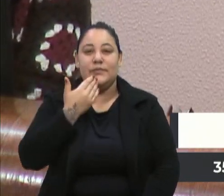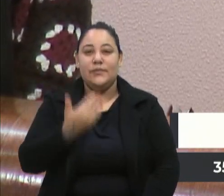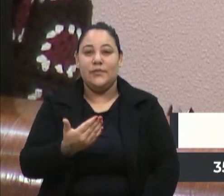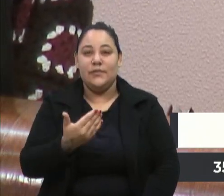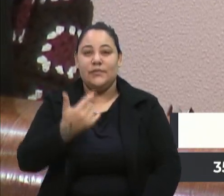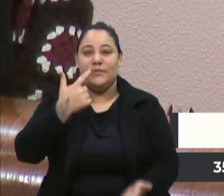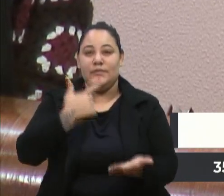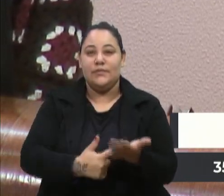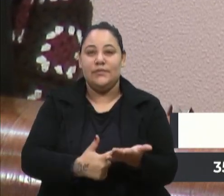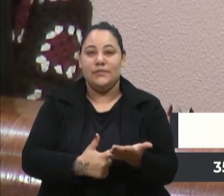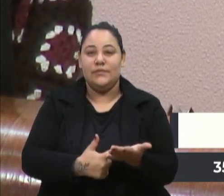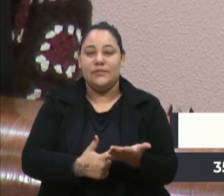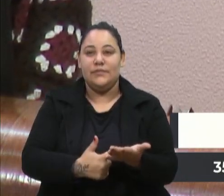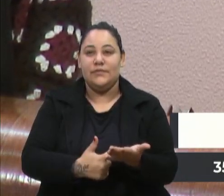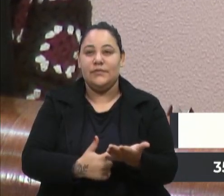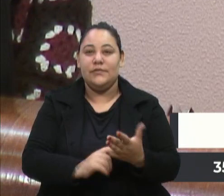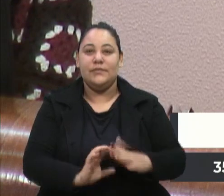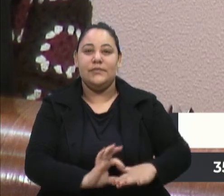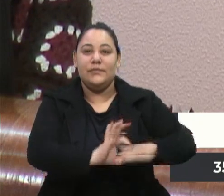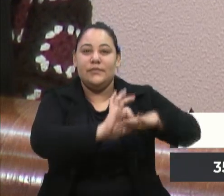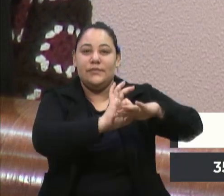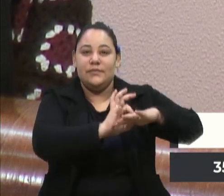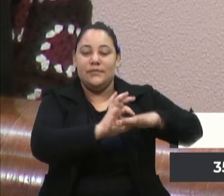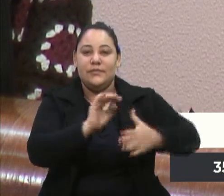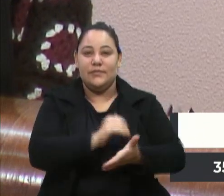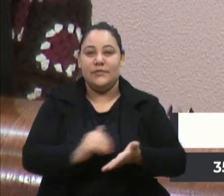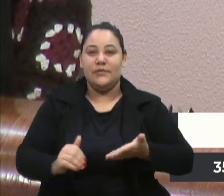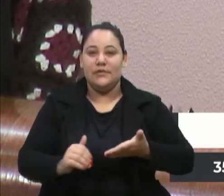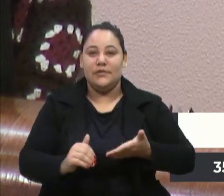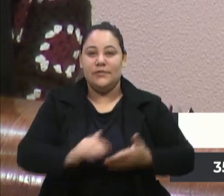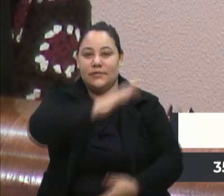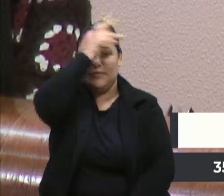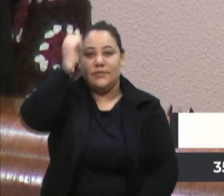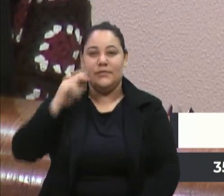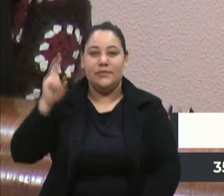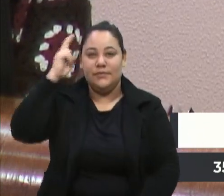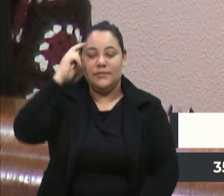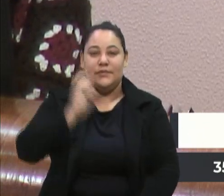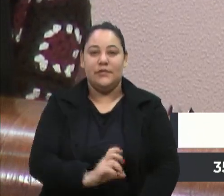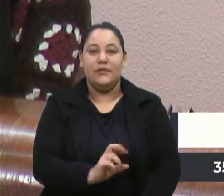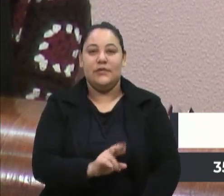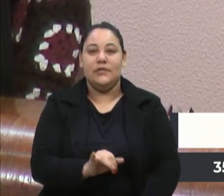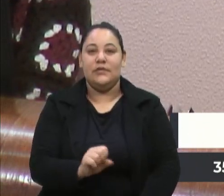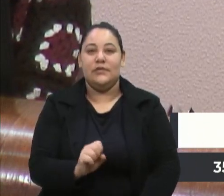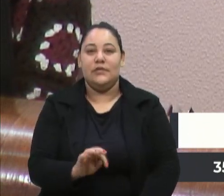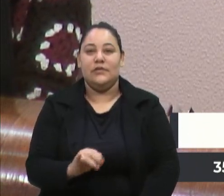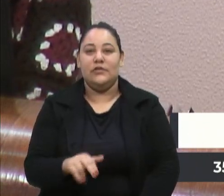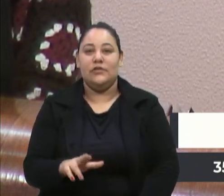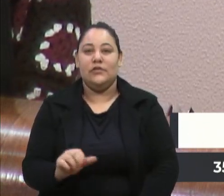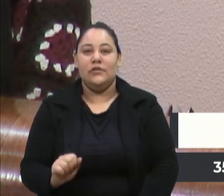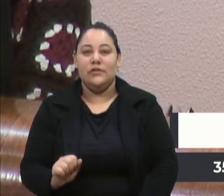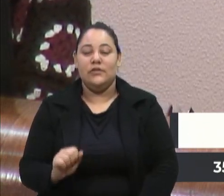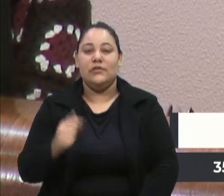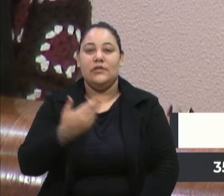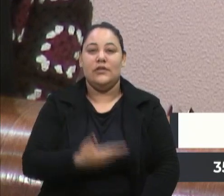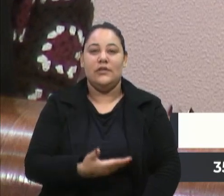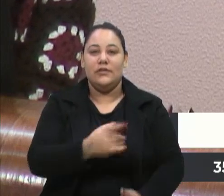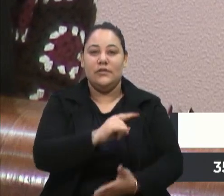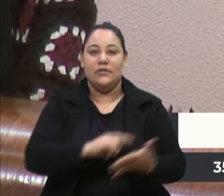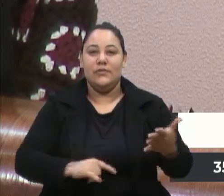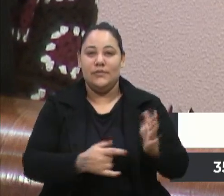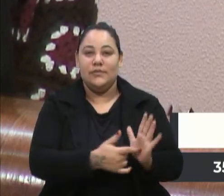acordo de líderes para a secretária municipal de Cultura, senhora Cristina Nora Calcanhoto. Por meio desse, conforme